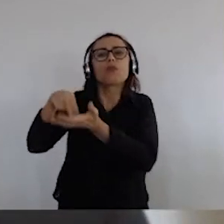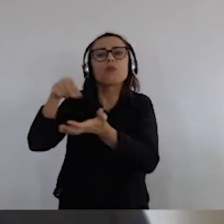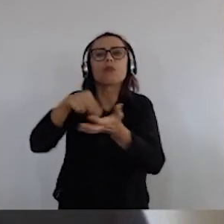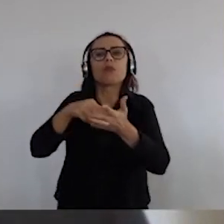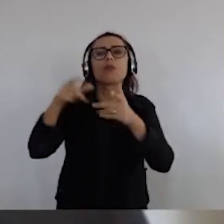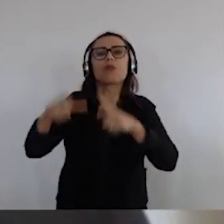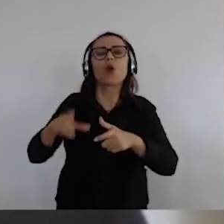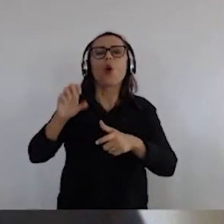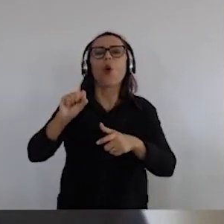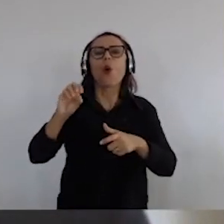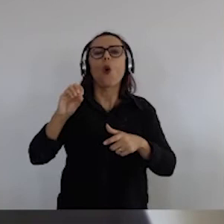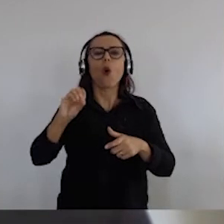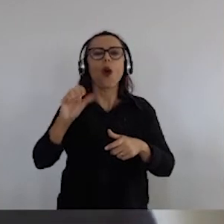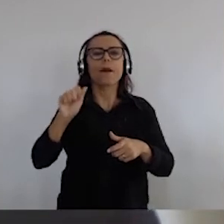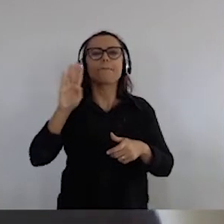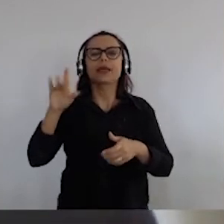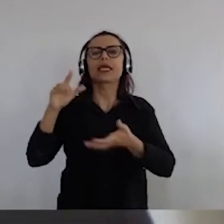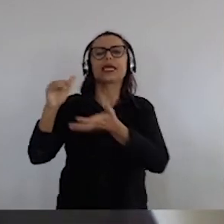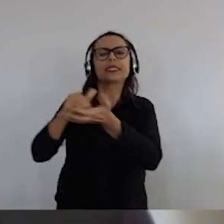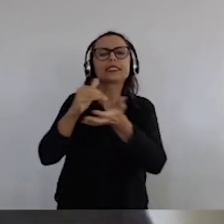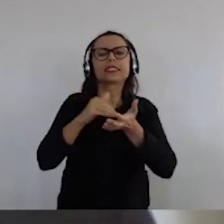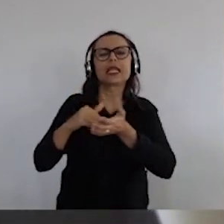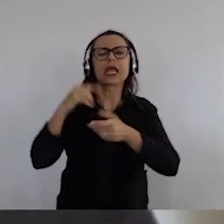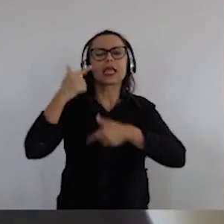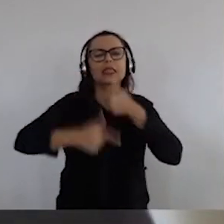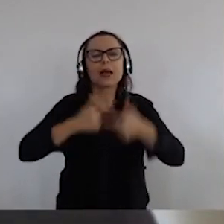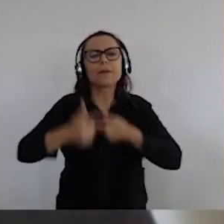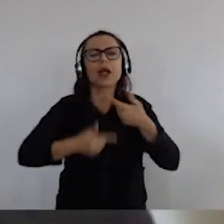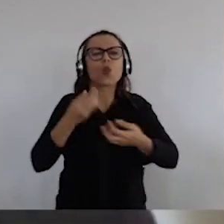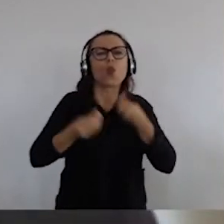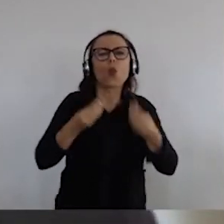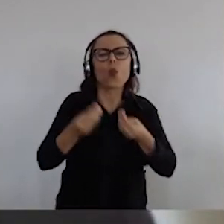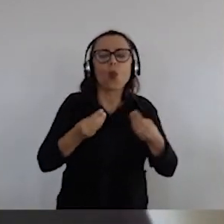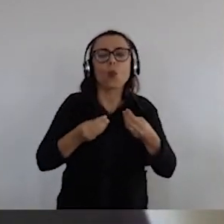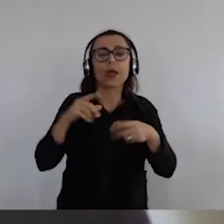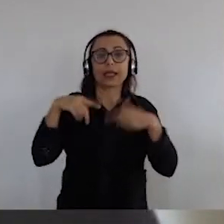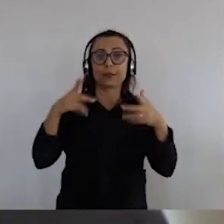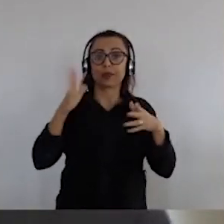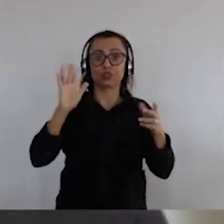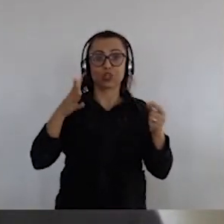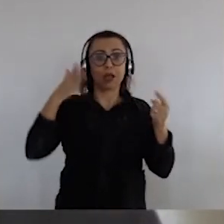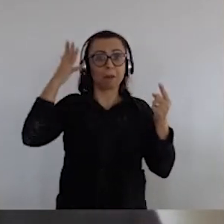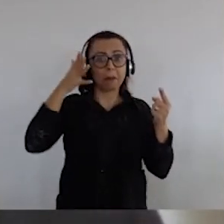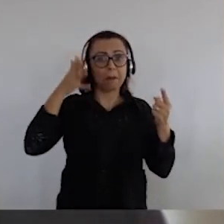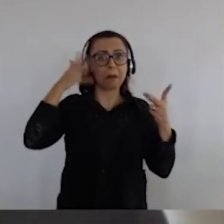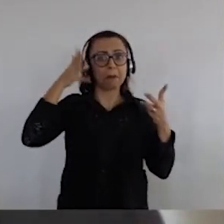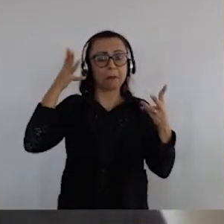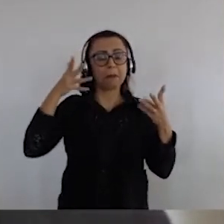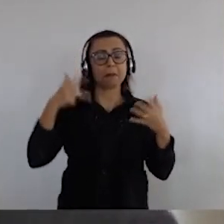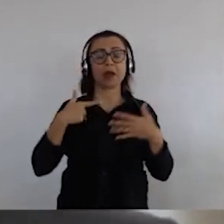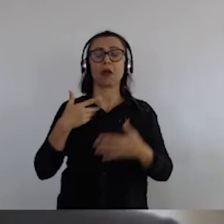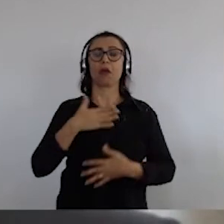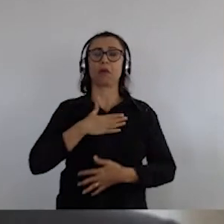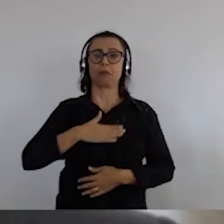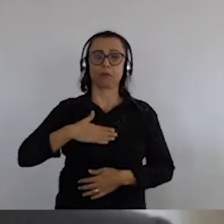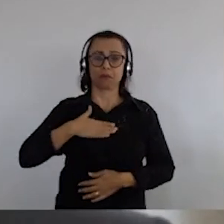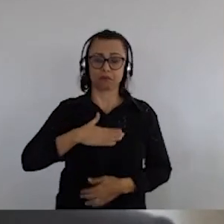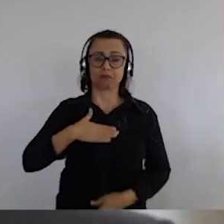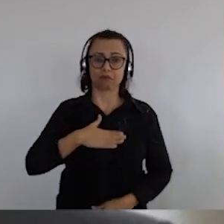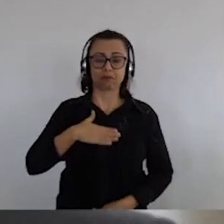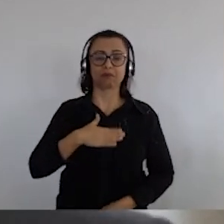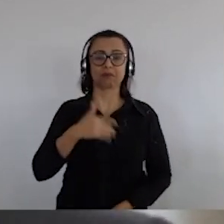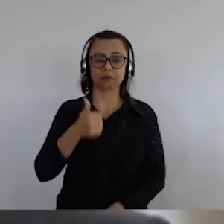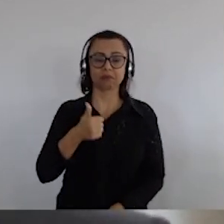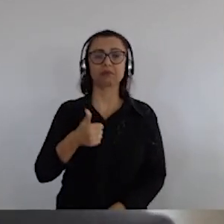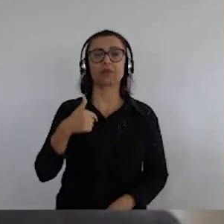está atuando como advogado. E depois dessas participações tão proveitosas, fico muito à vontade